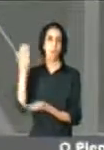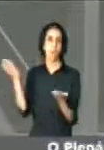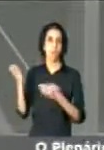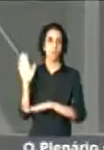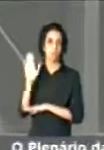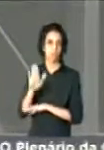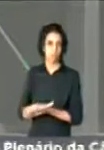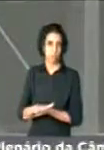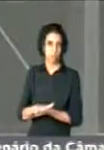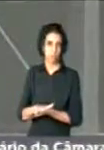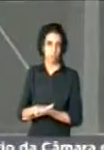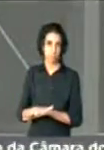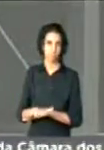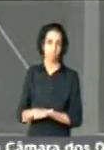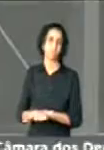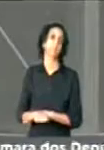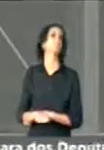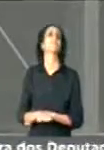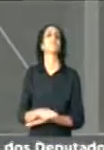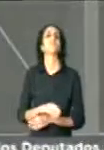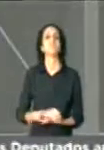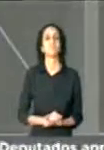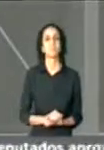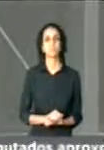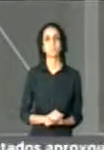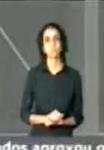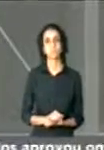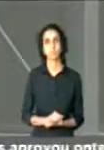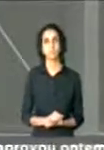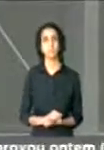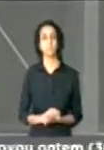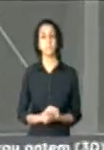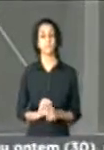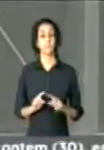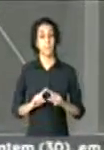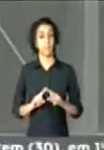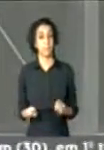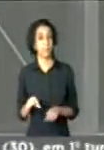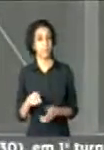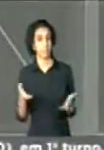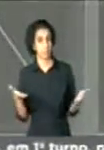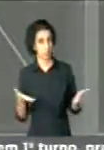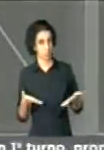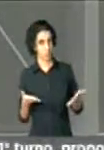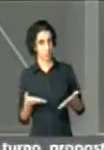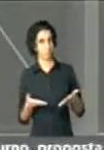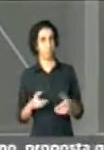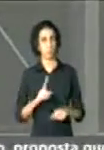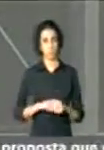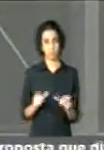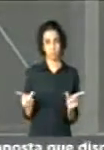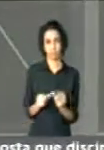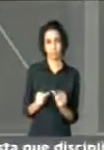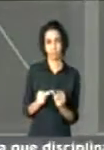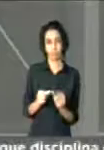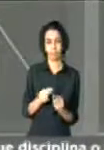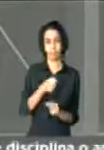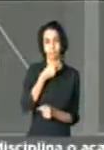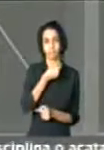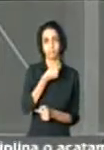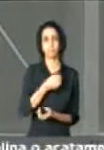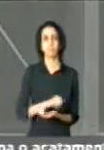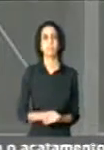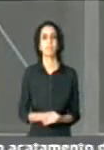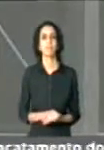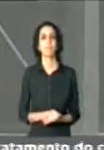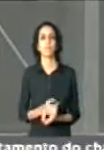tarde no grande expediente. Mas aqui, senhor presidente, no pequeno expediente, gostaria de falar sobre um